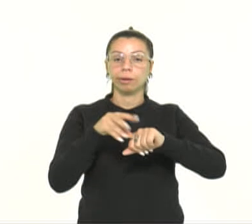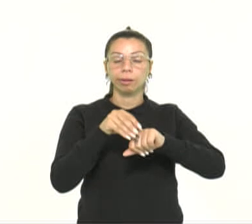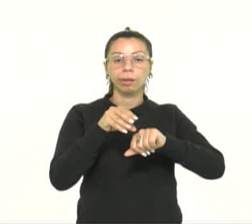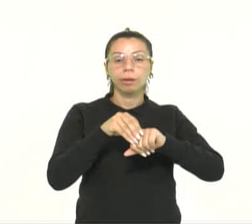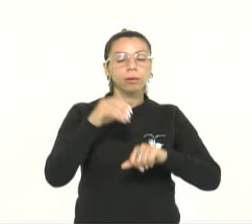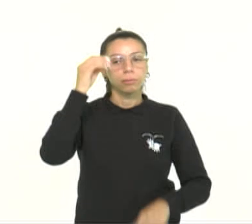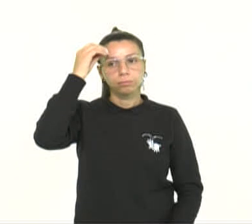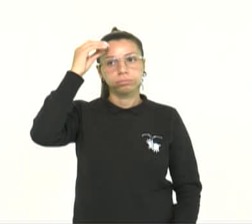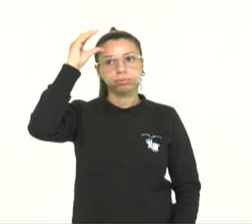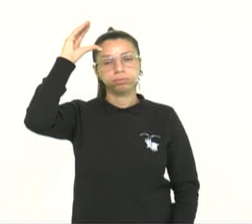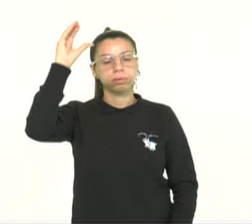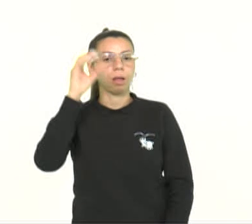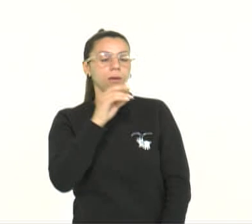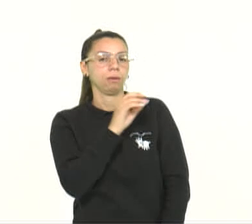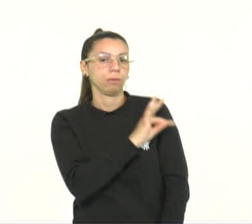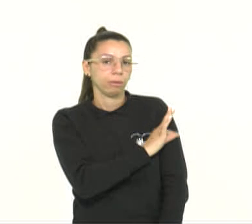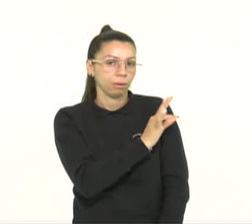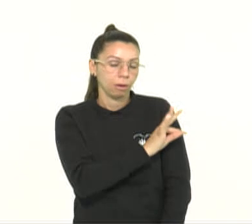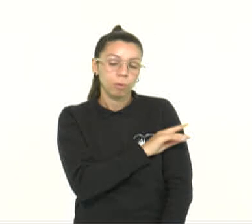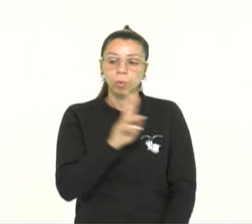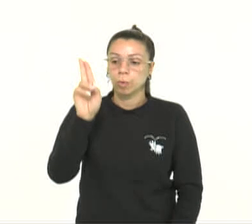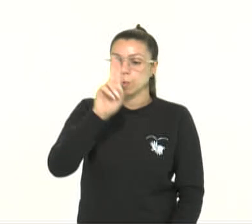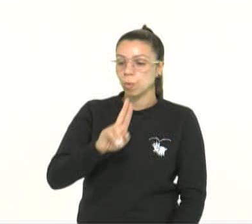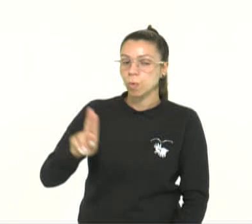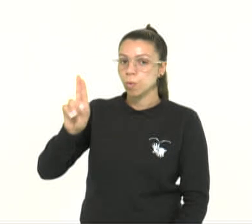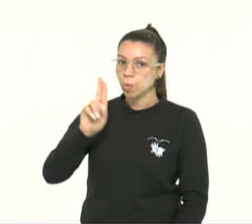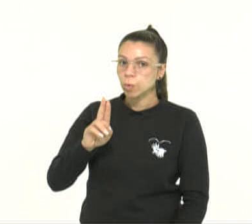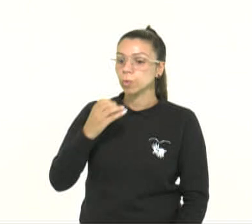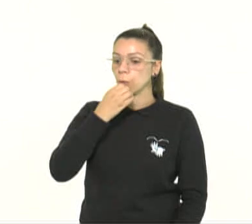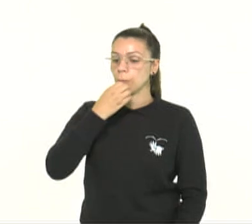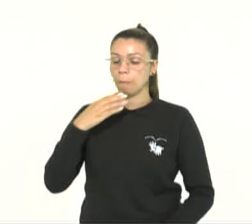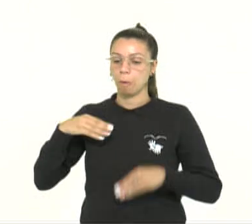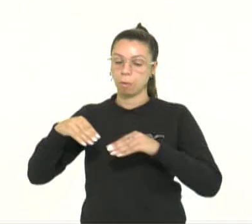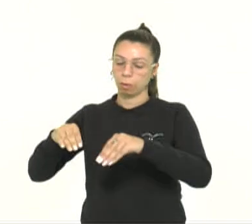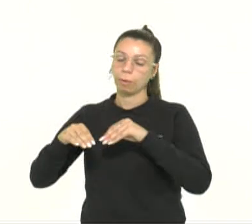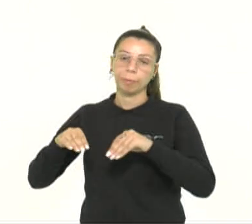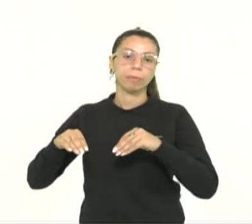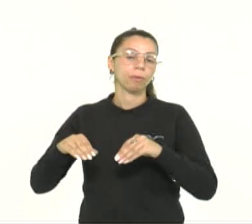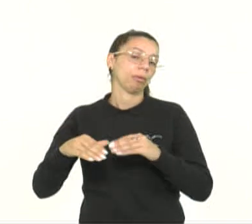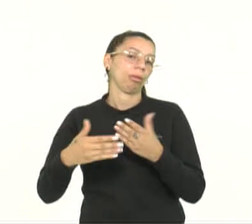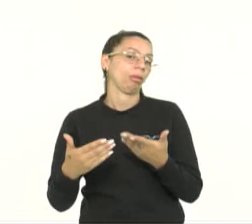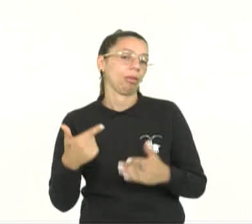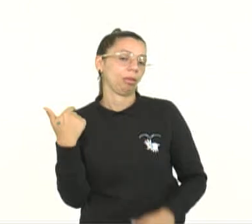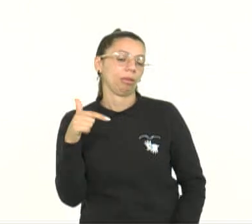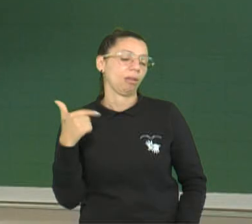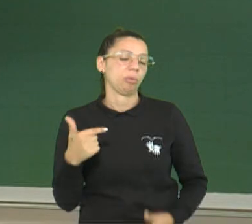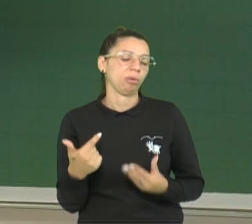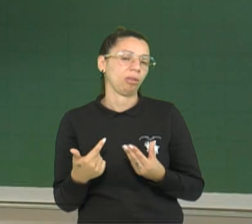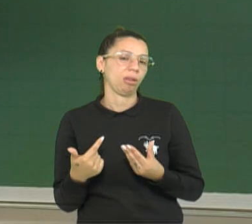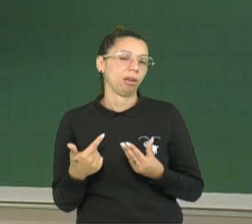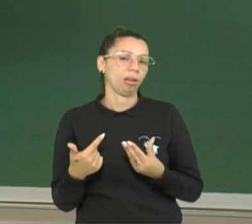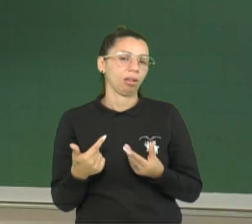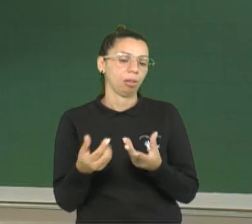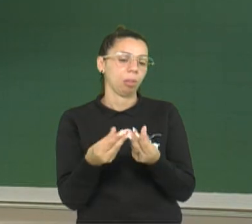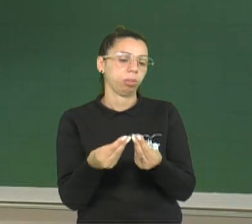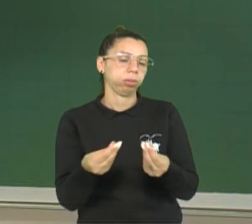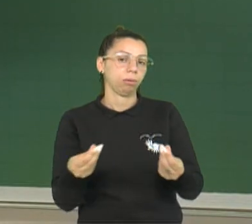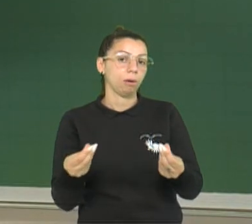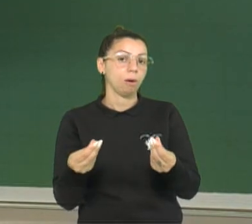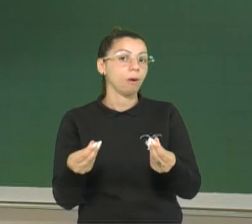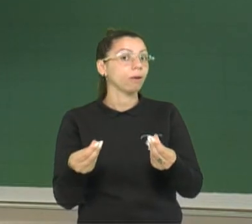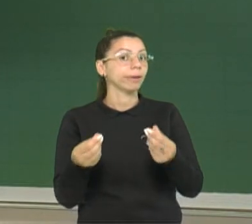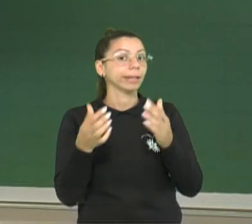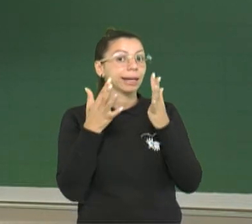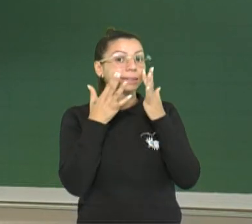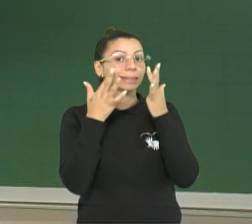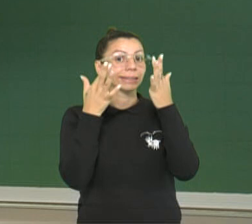técnico acerca do uso adequado do solo e por isso não existe degradação dos solos. Preste atenção na palavra não.